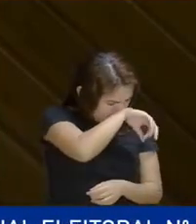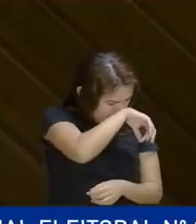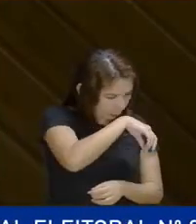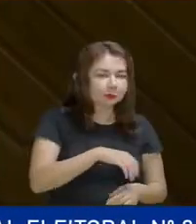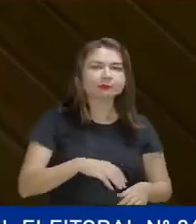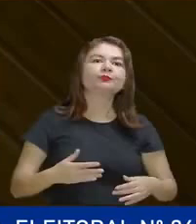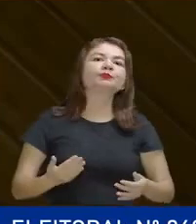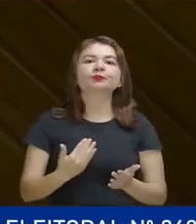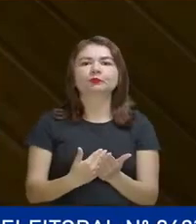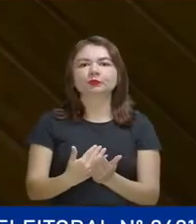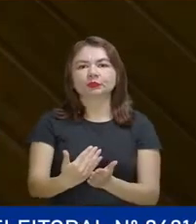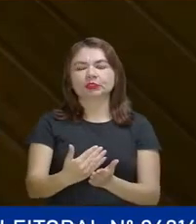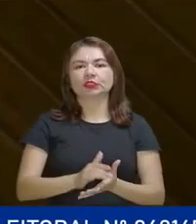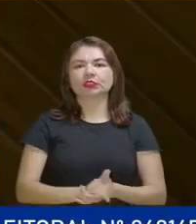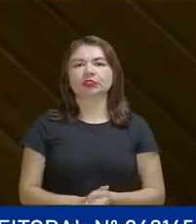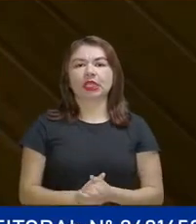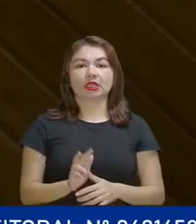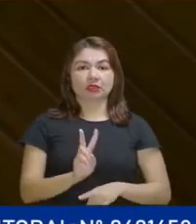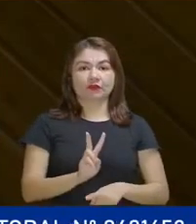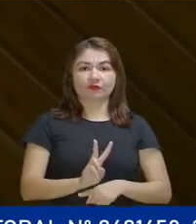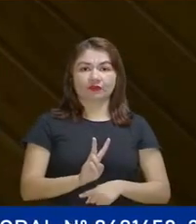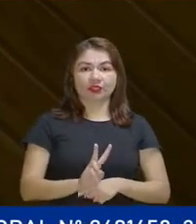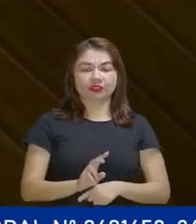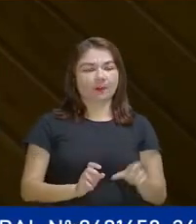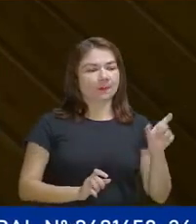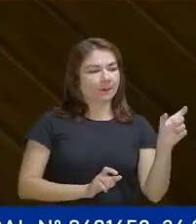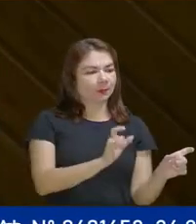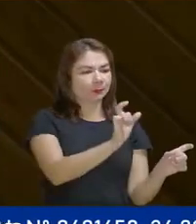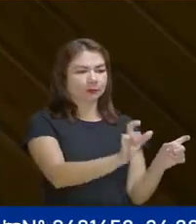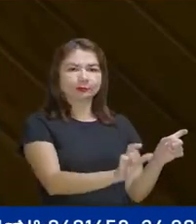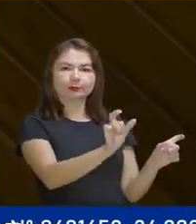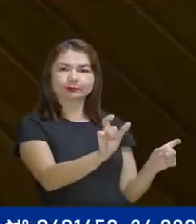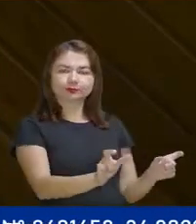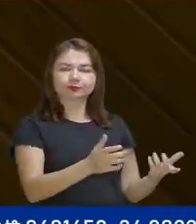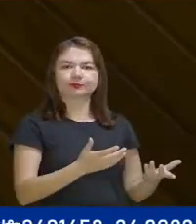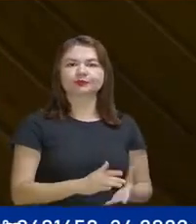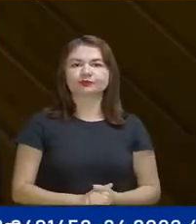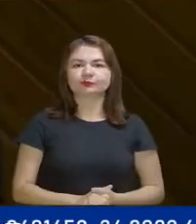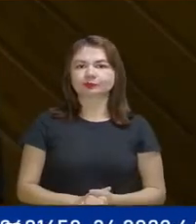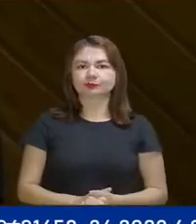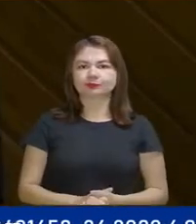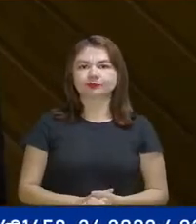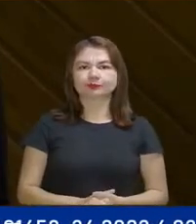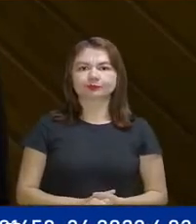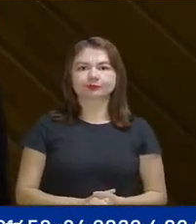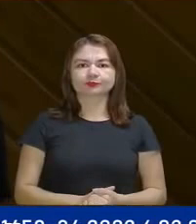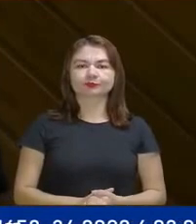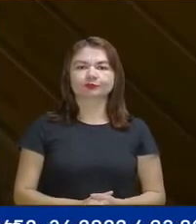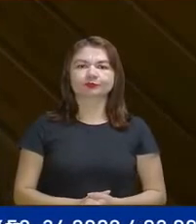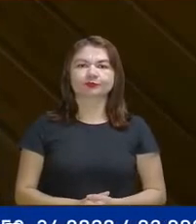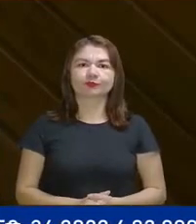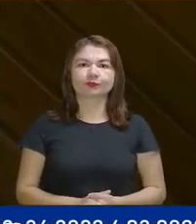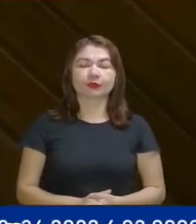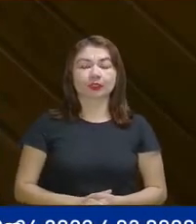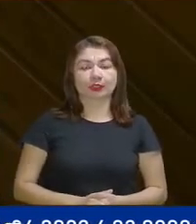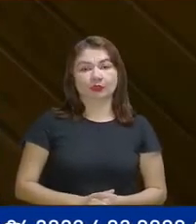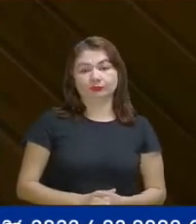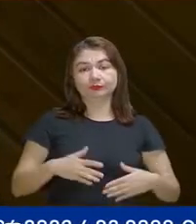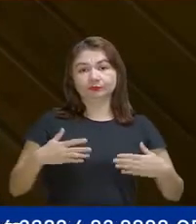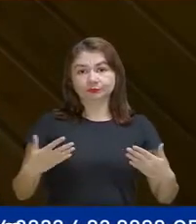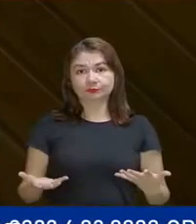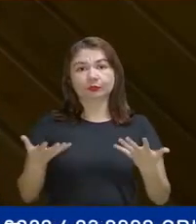tese já a defesa dos nossos clientes, eu gostaria de em primeiro lugar, ressaltar